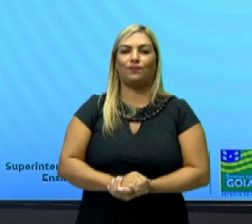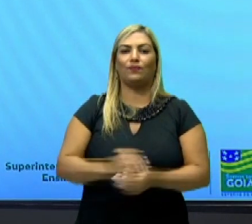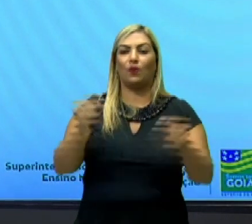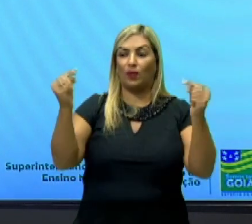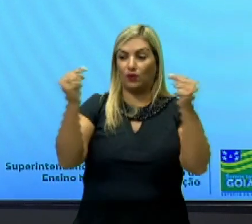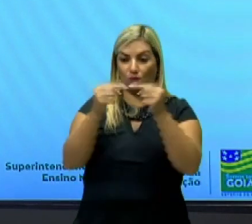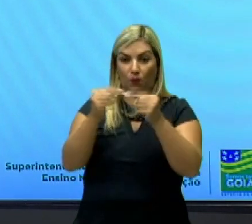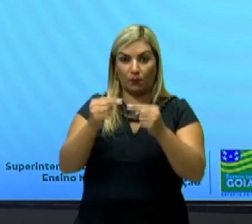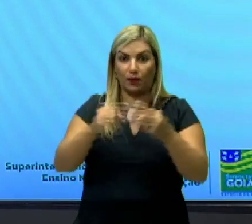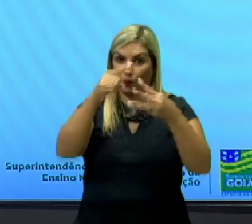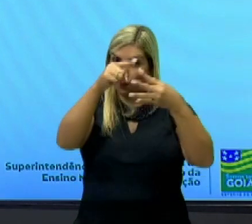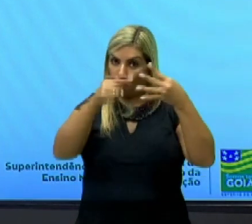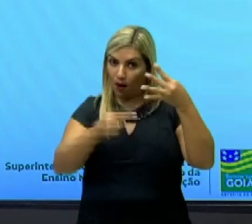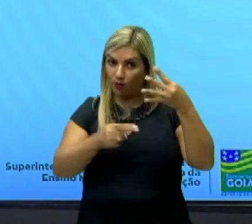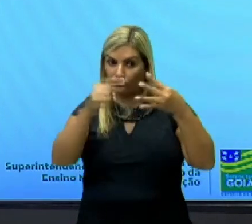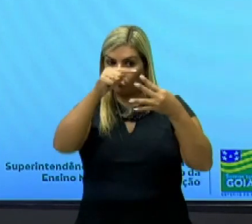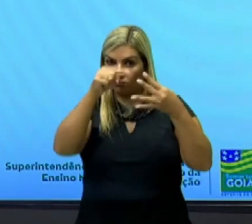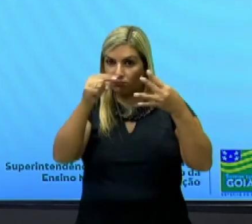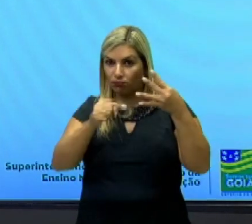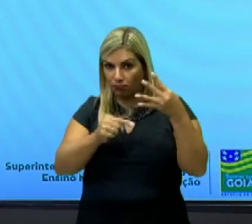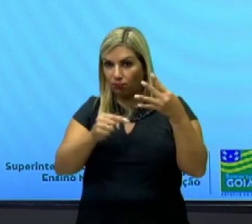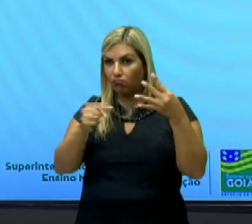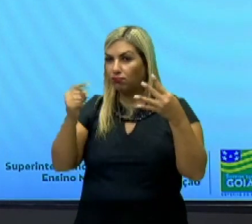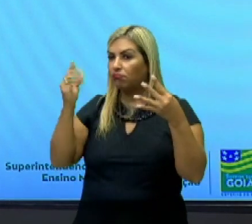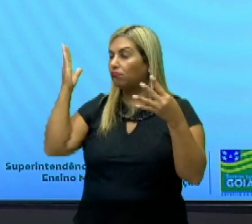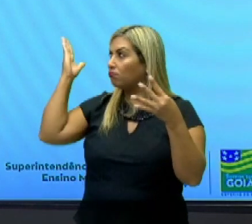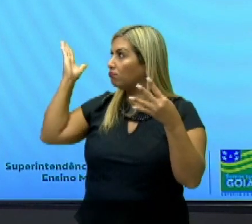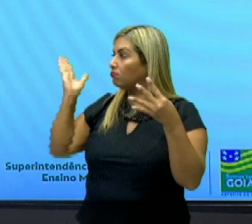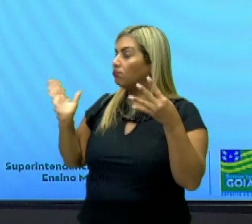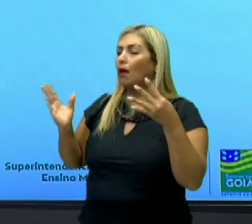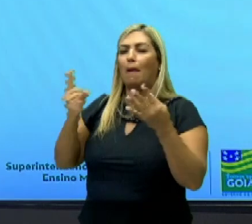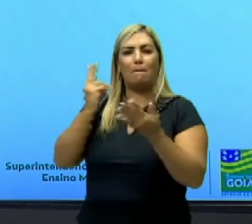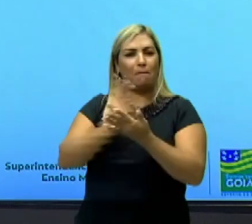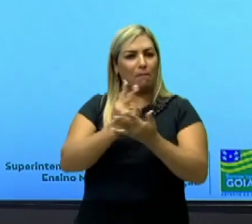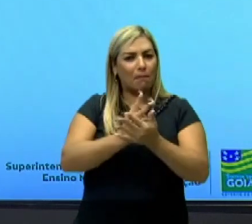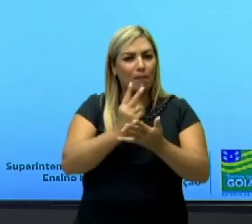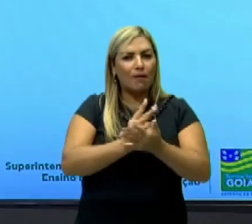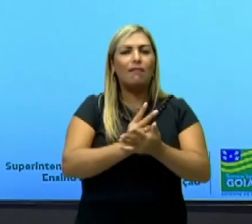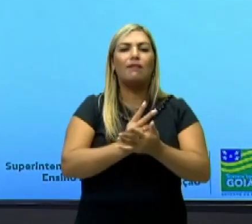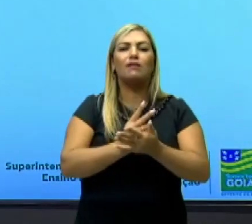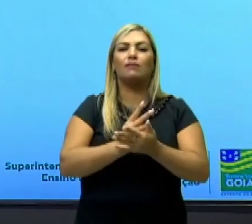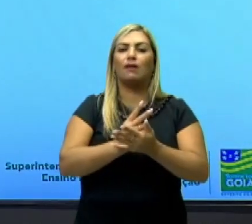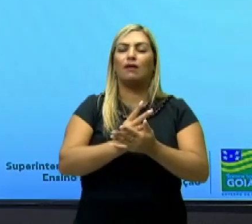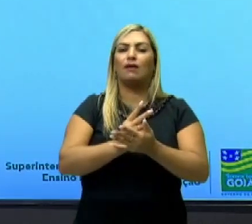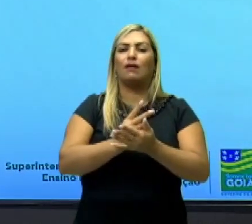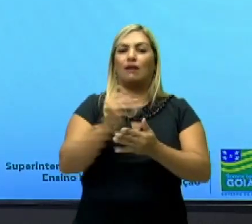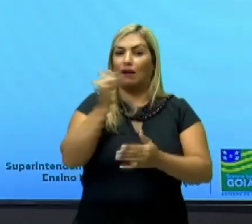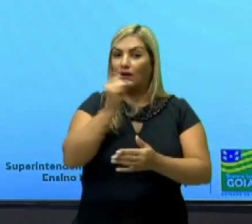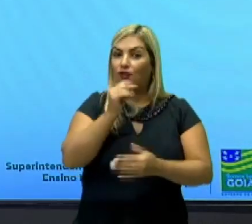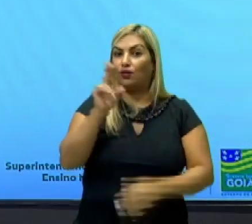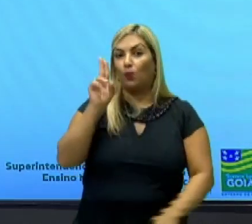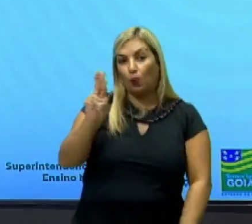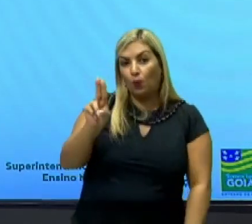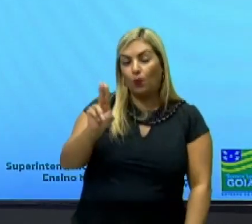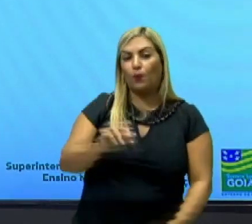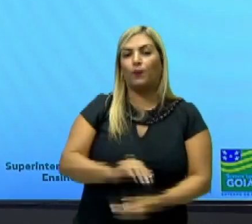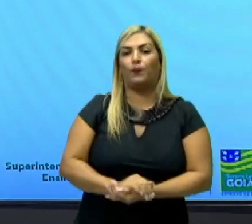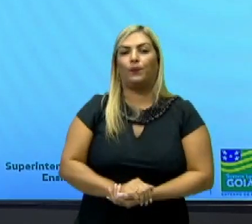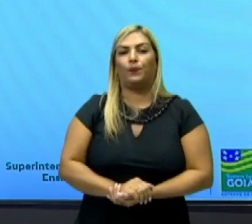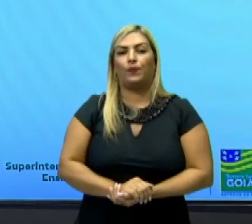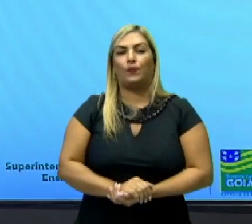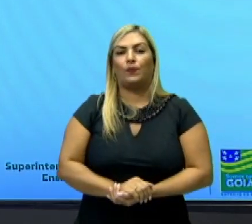4 circuitos distintos e submetidos à mesma tensão U, beleza? Lembra